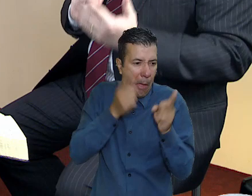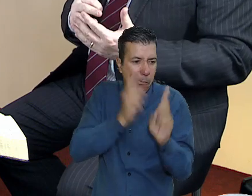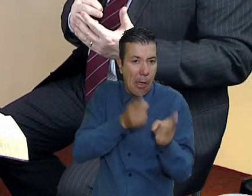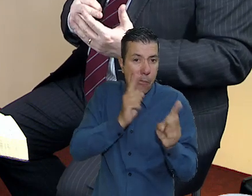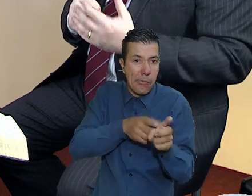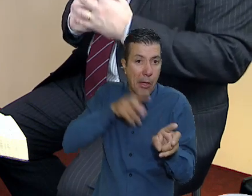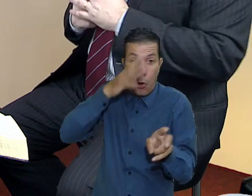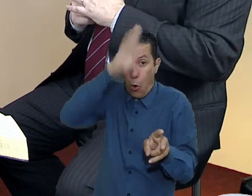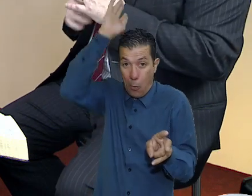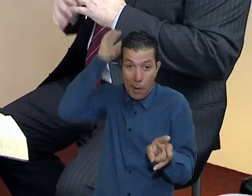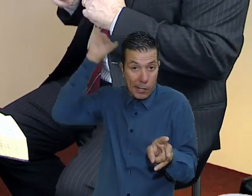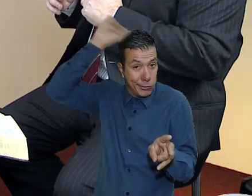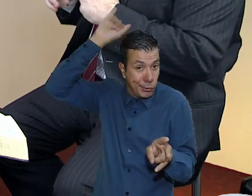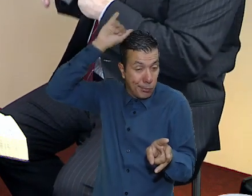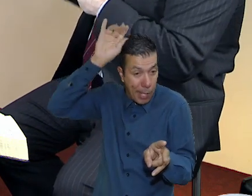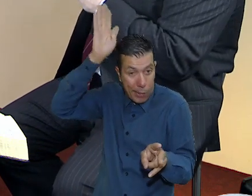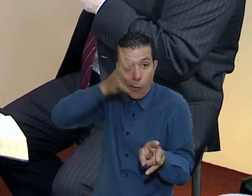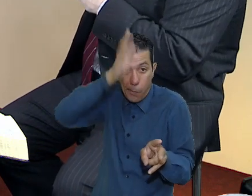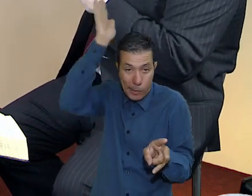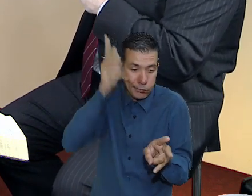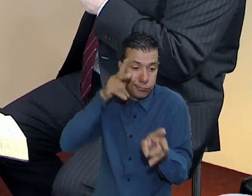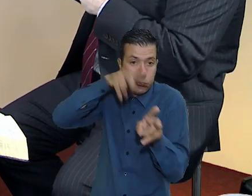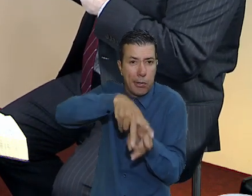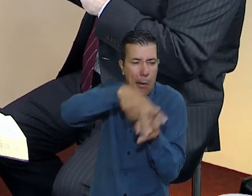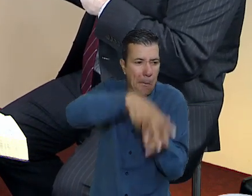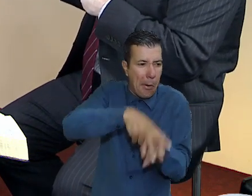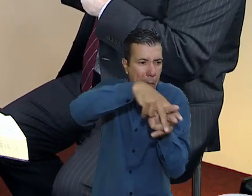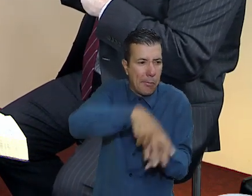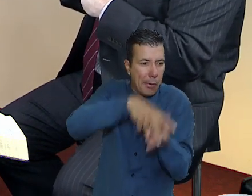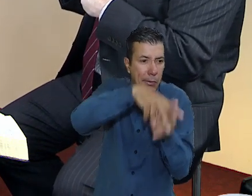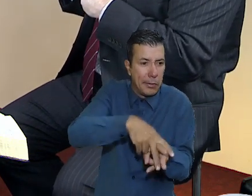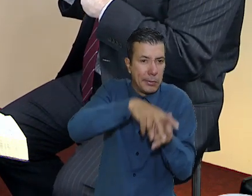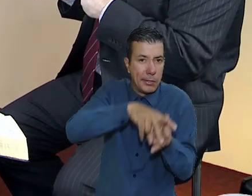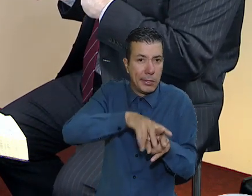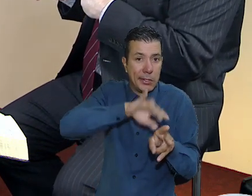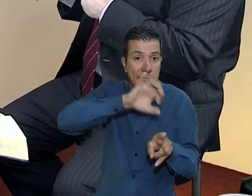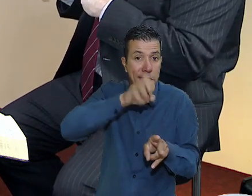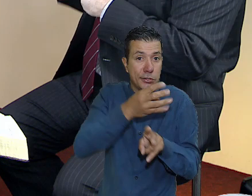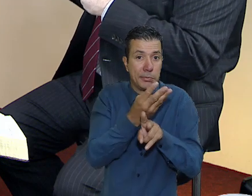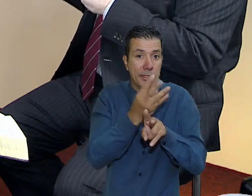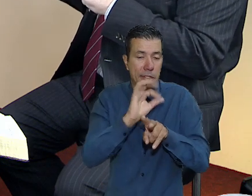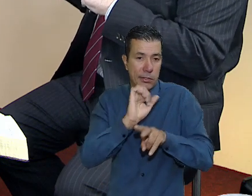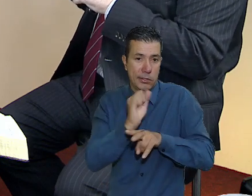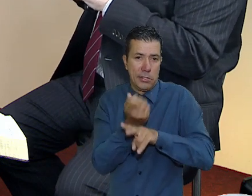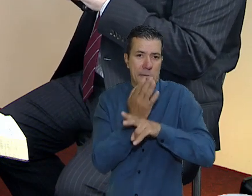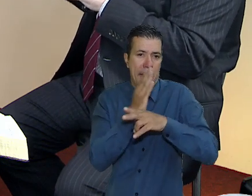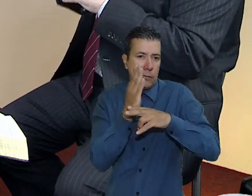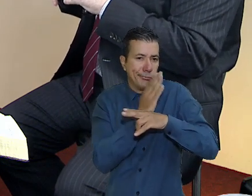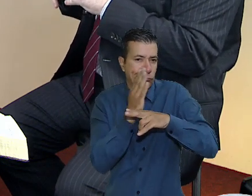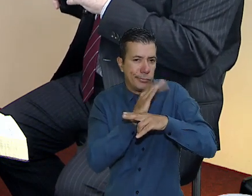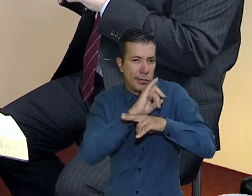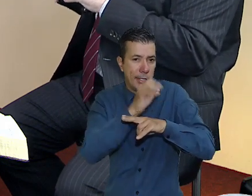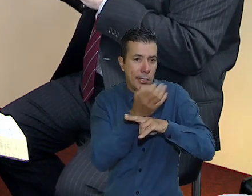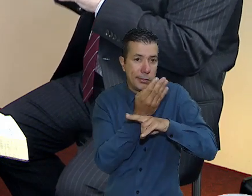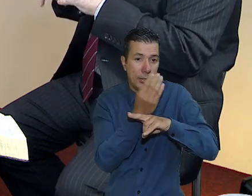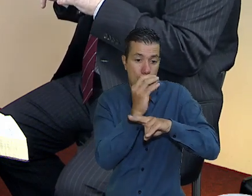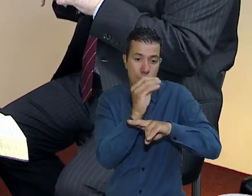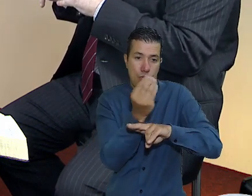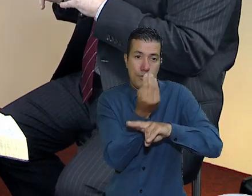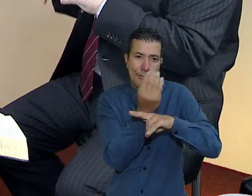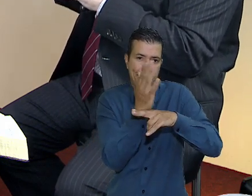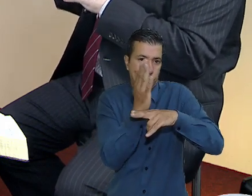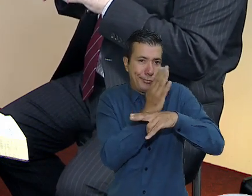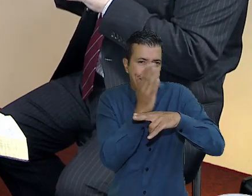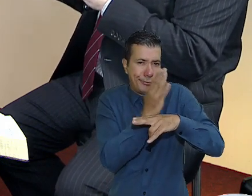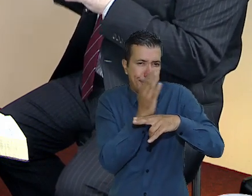Império Romano. E o que acontece? É do período da igreja de Esmirna ali, onde os imperadores mais